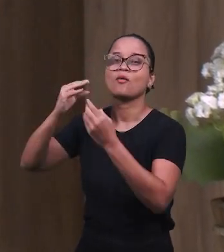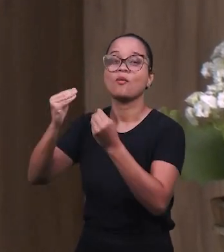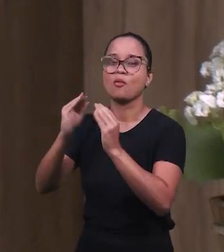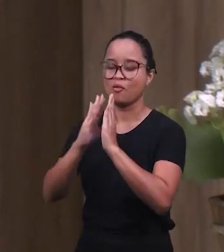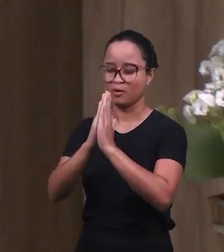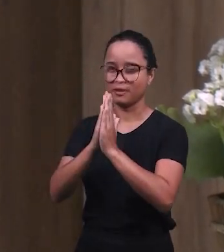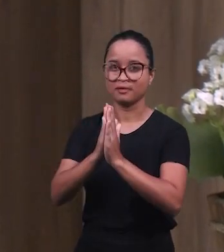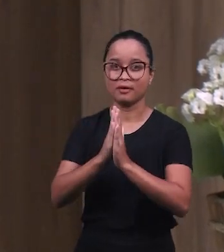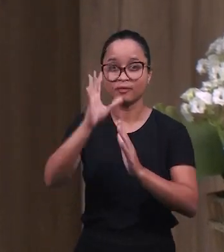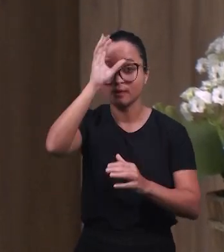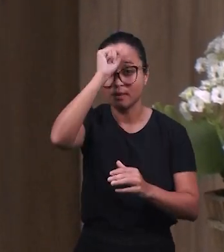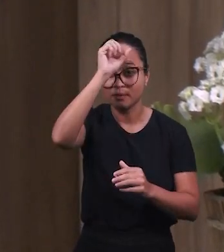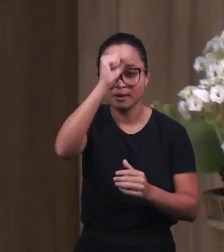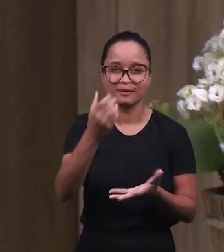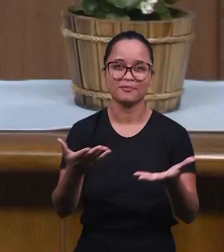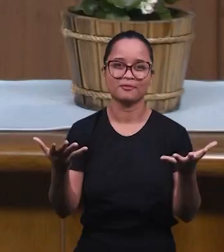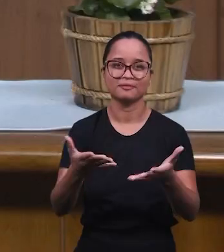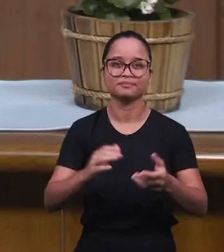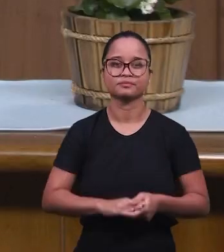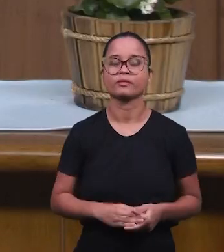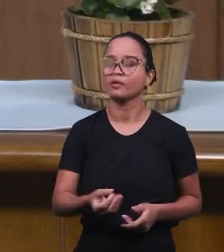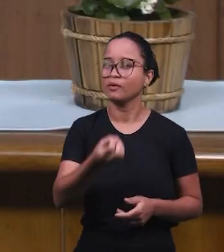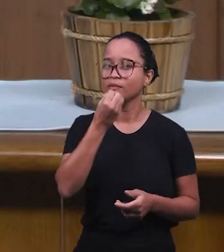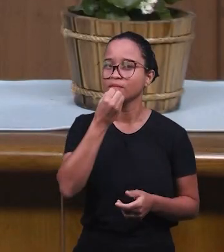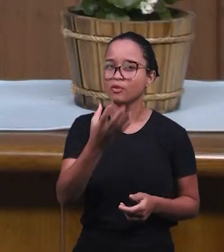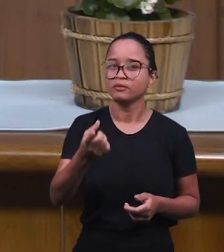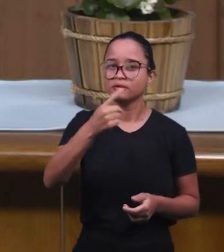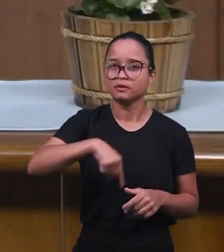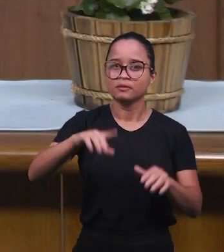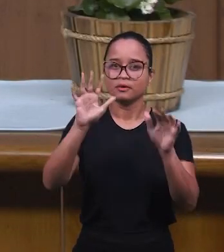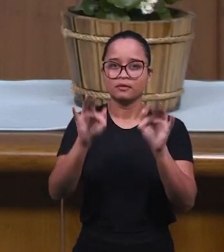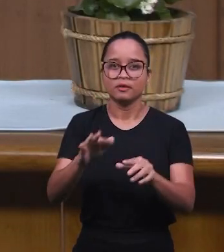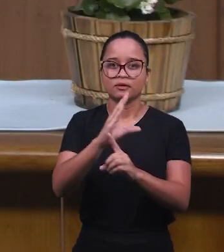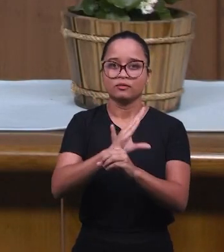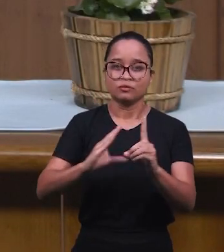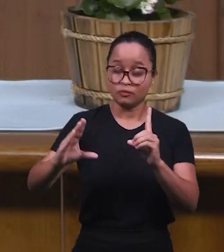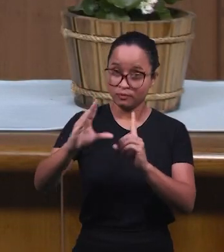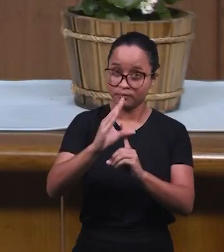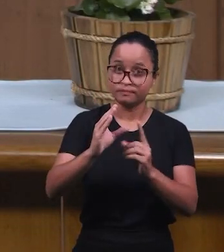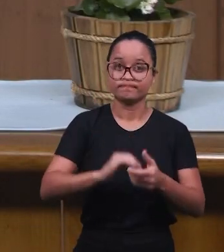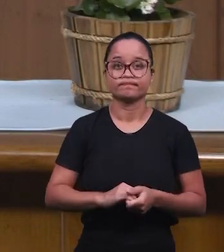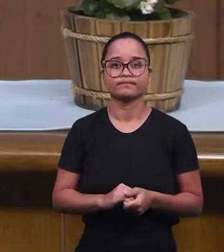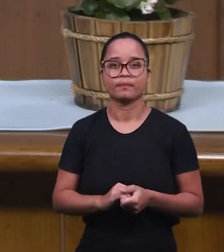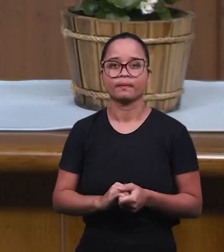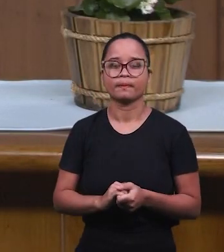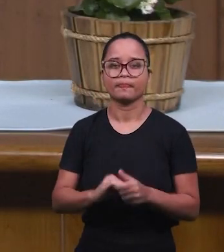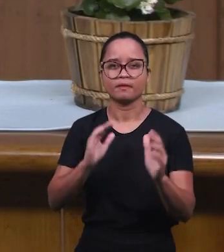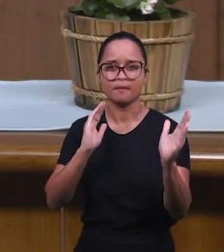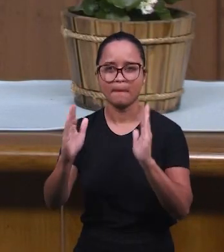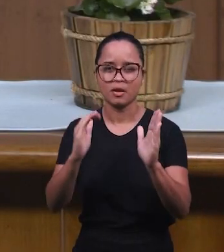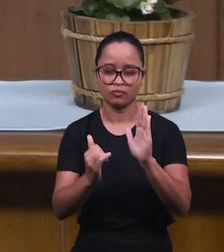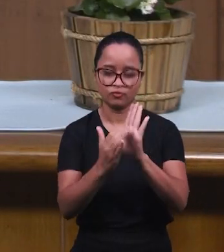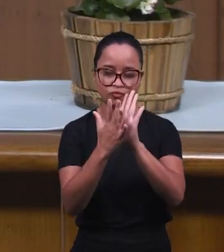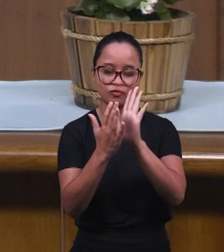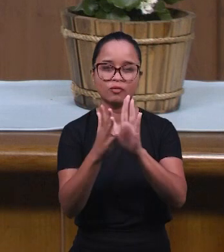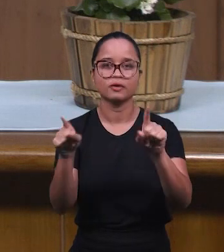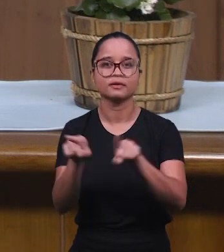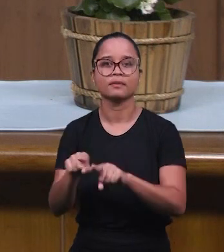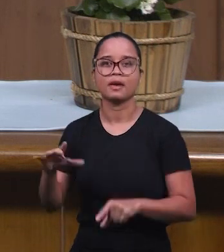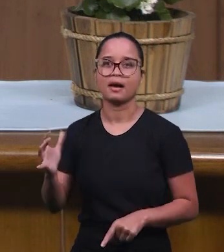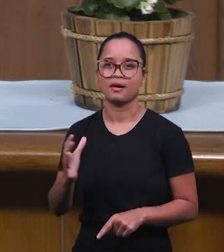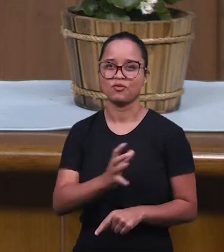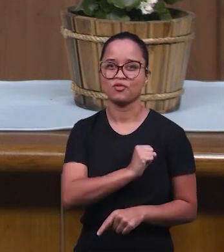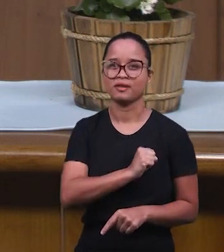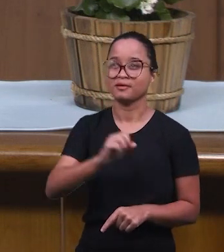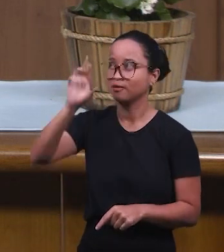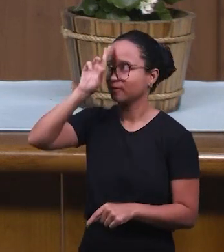oração. Isso você aprendeu hoje. Muito bem, nós estamos chegando ao final desse culto, estamos chegando ao final desse momento de louvor e adoração ao